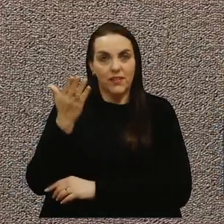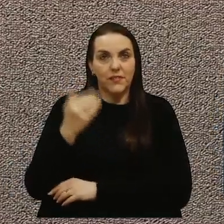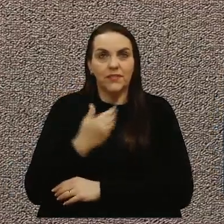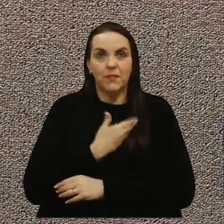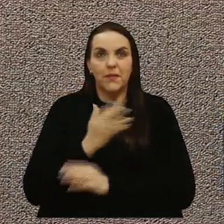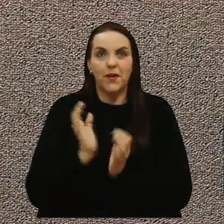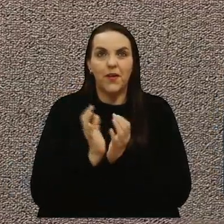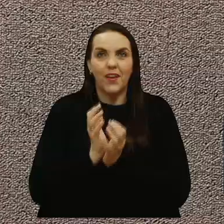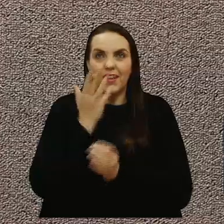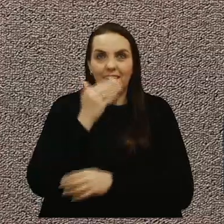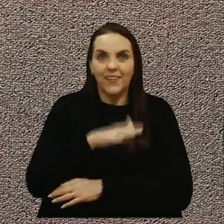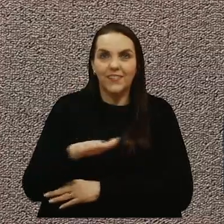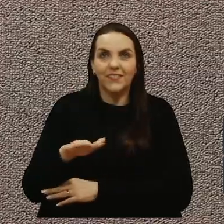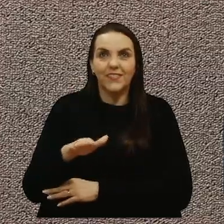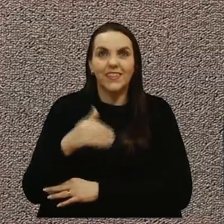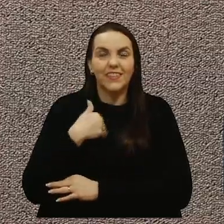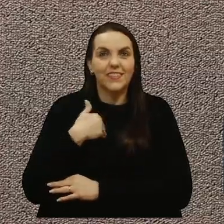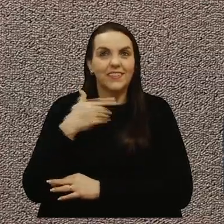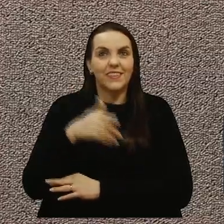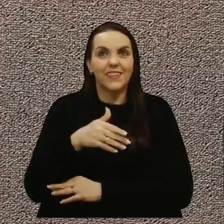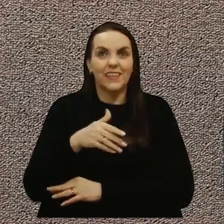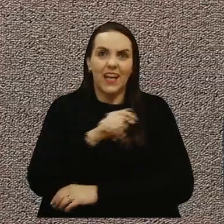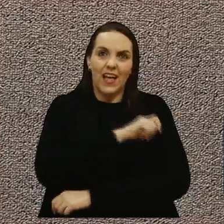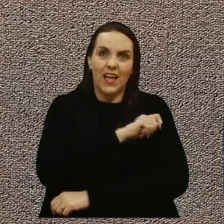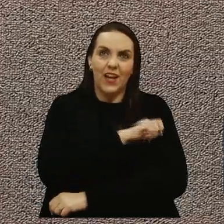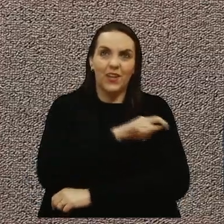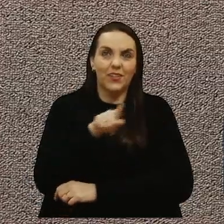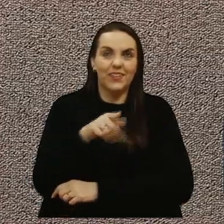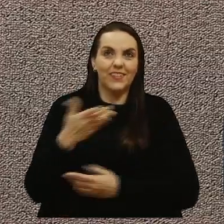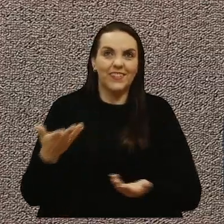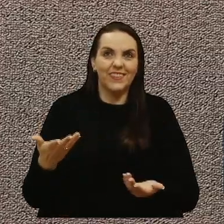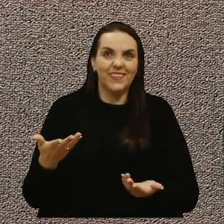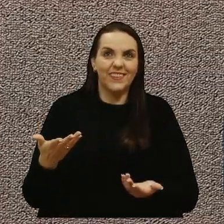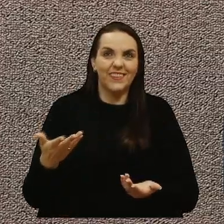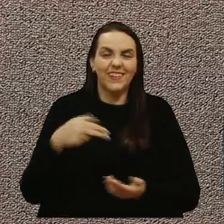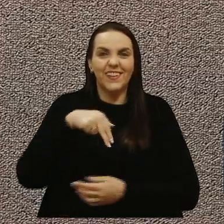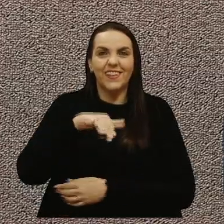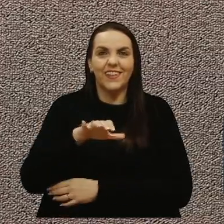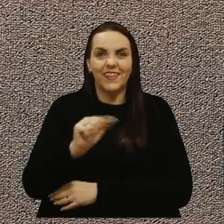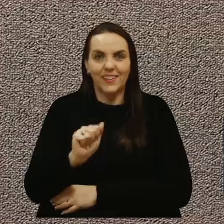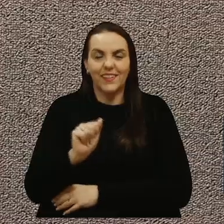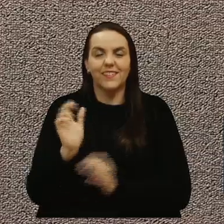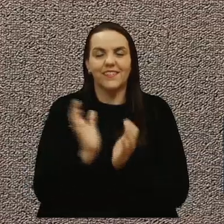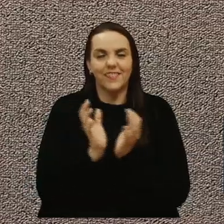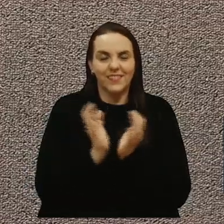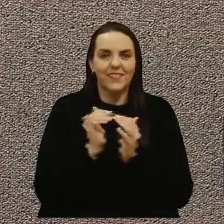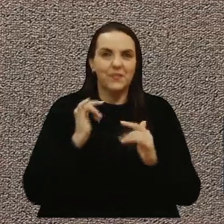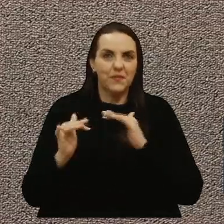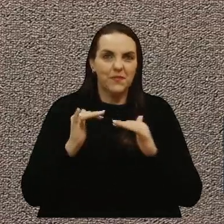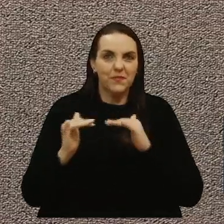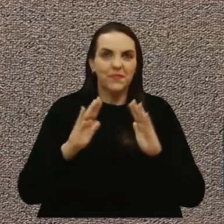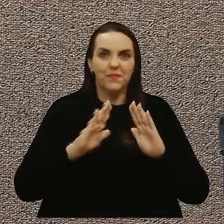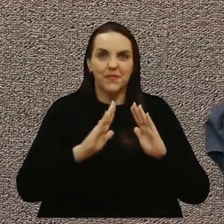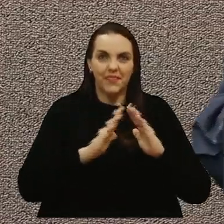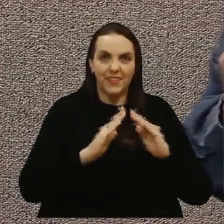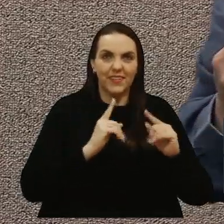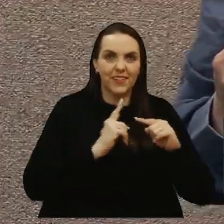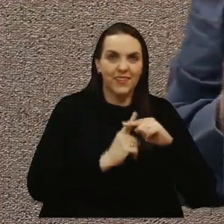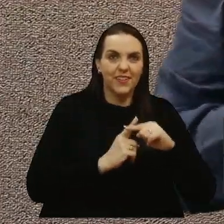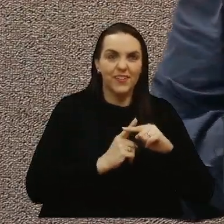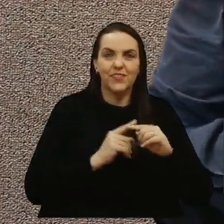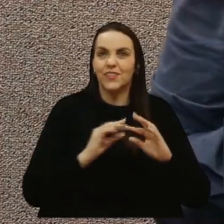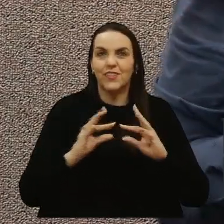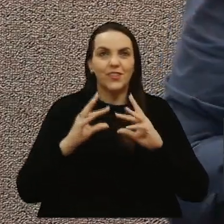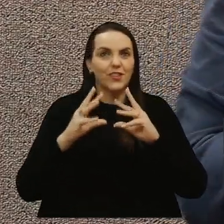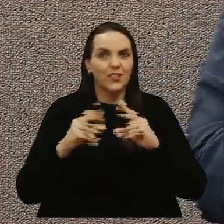fiquei preocupado quando o Lucas disse que ia ter um aluno aí, meu Deus do céu. A Nica, colega de movimentos de igreja. O do imigrante eu sei, viu, Marta? Todo o hino